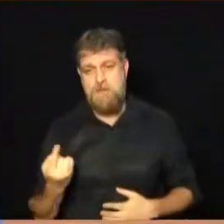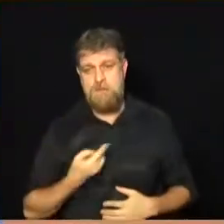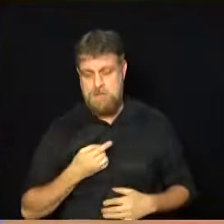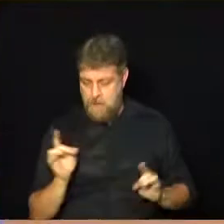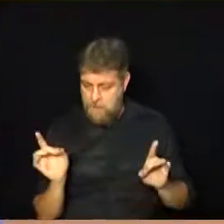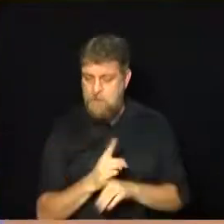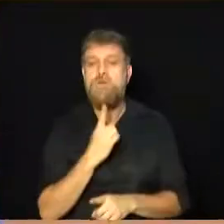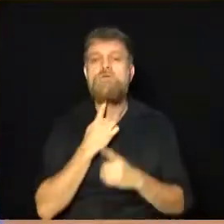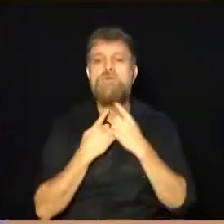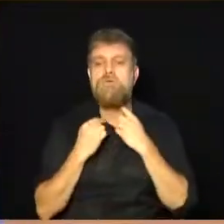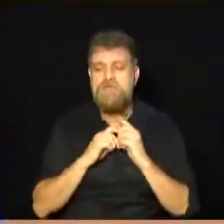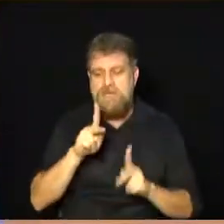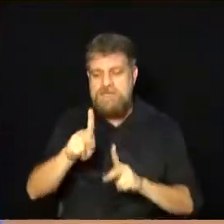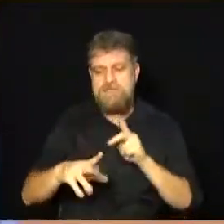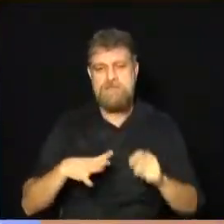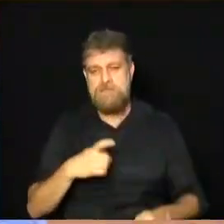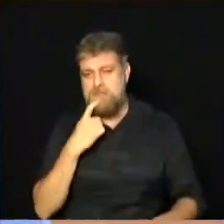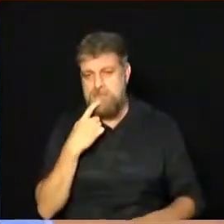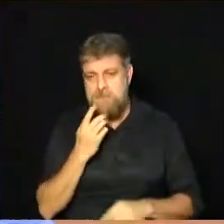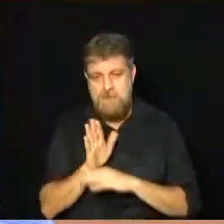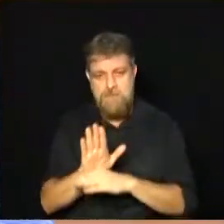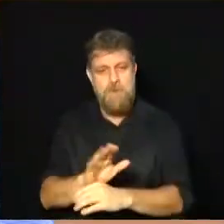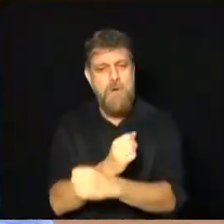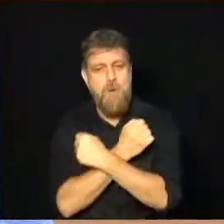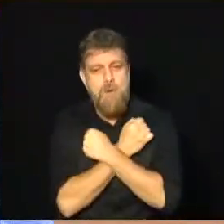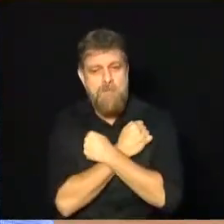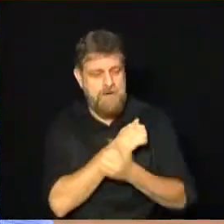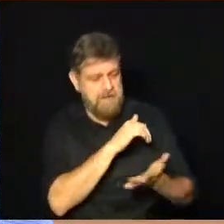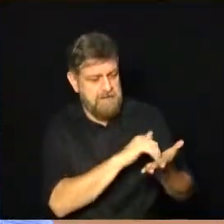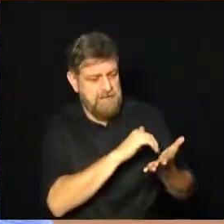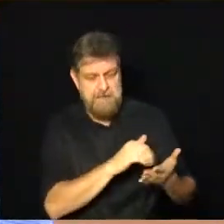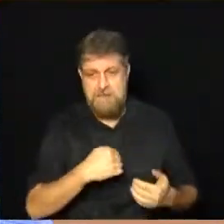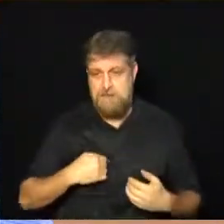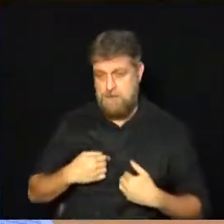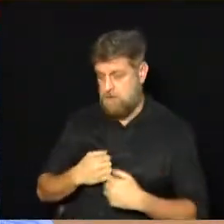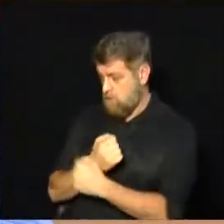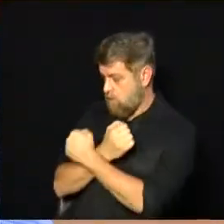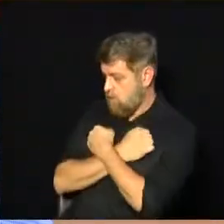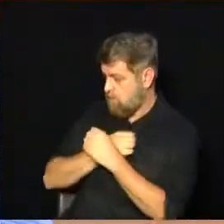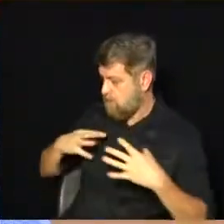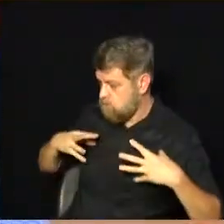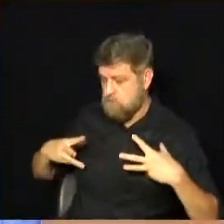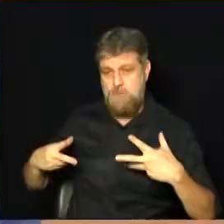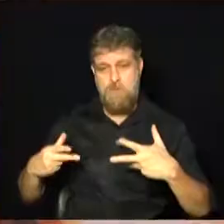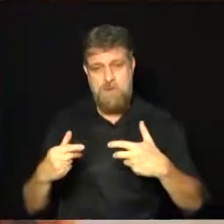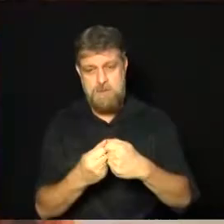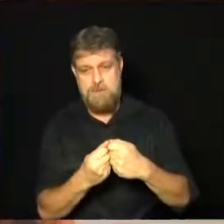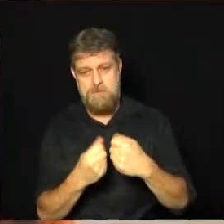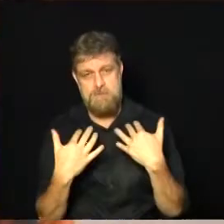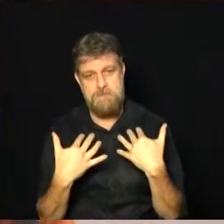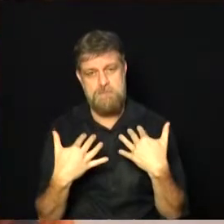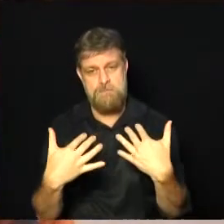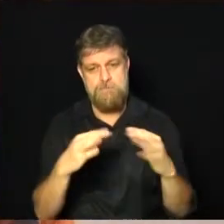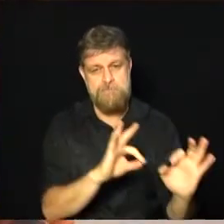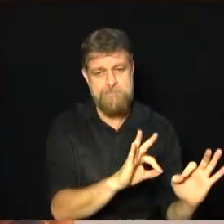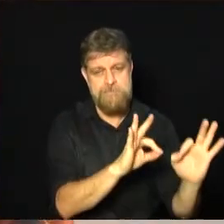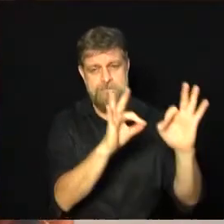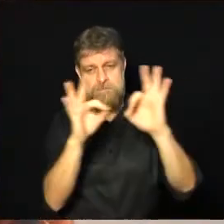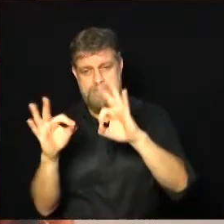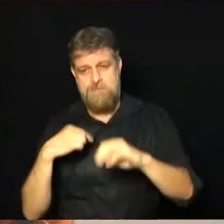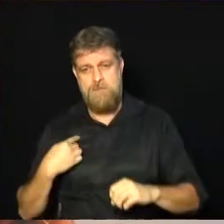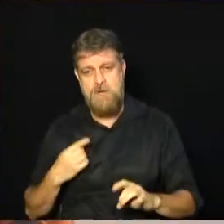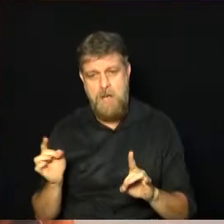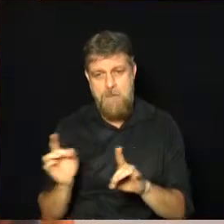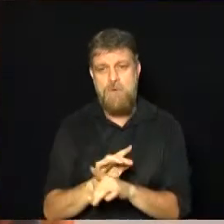disposição de toda a cidade de Campinas. Um forte abraço, secretário. Obrigado, um abraço a você, a todos que nos acompanharam. Estamos à disposição